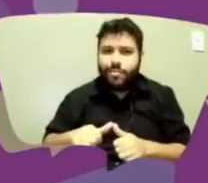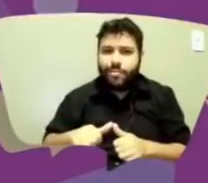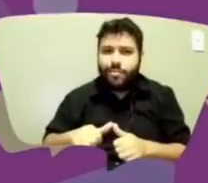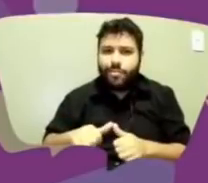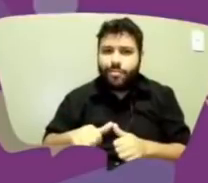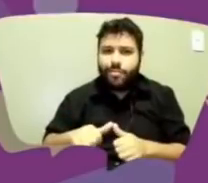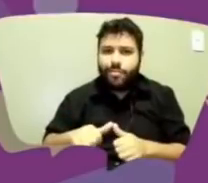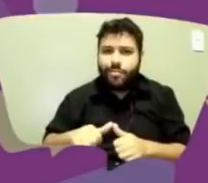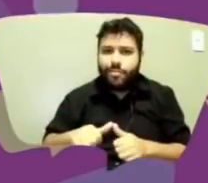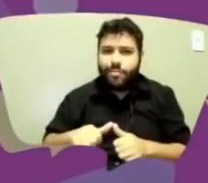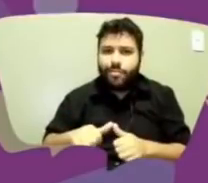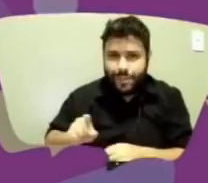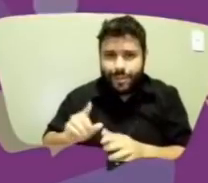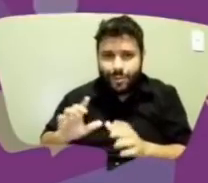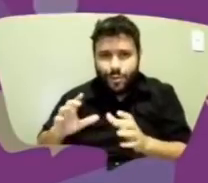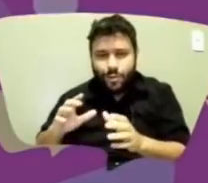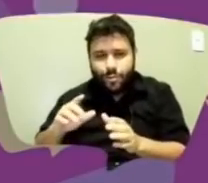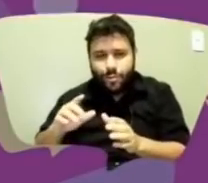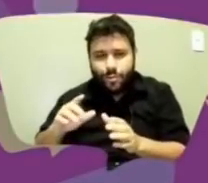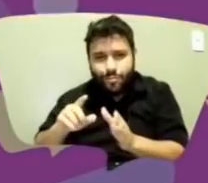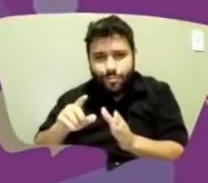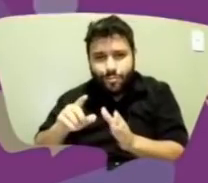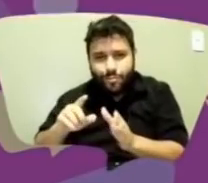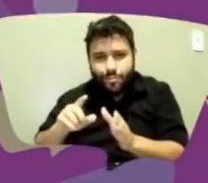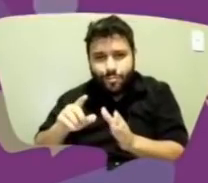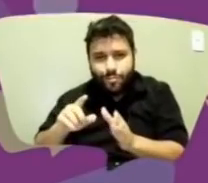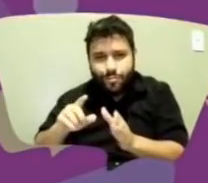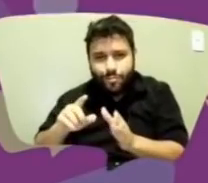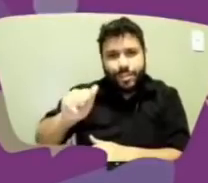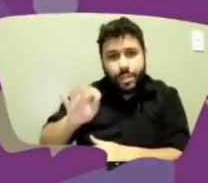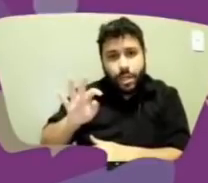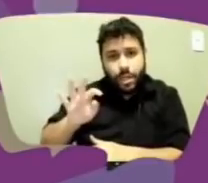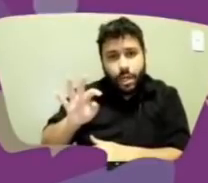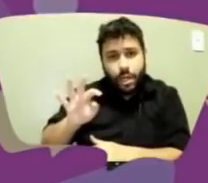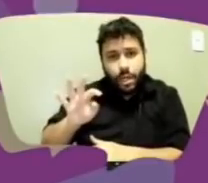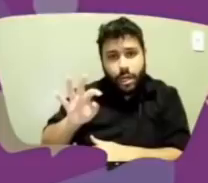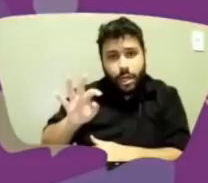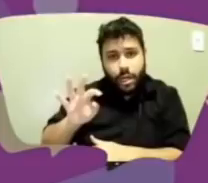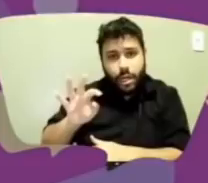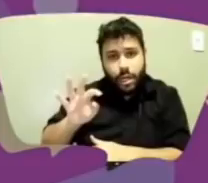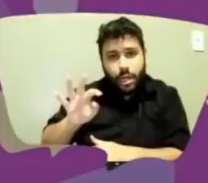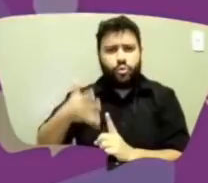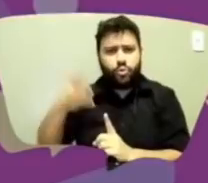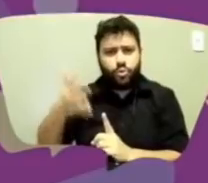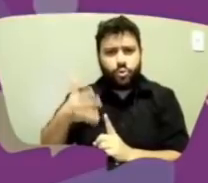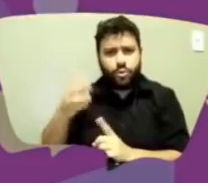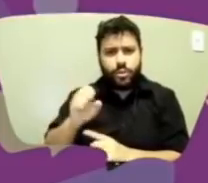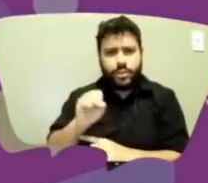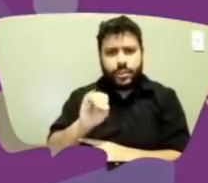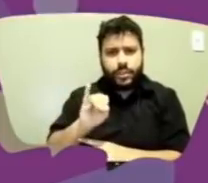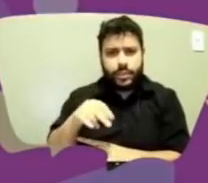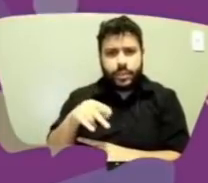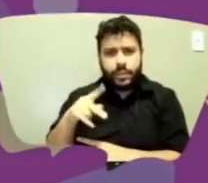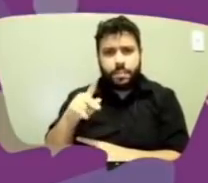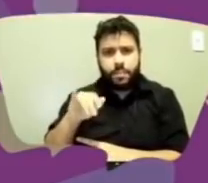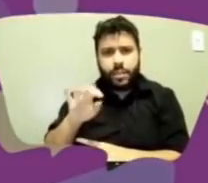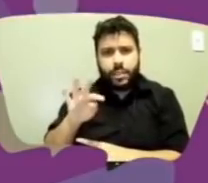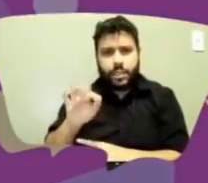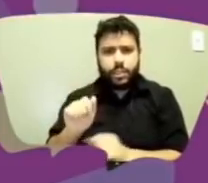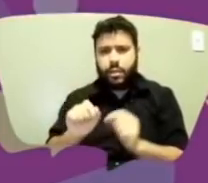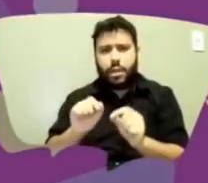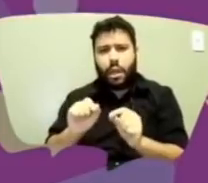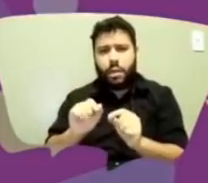na Lava Jato, um discurso extremamente simplista foi utilizado para